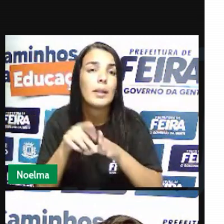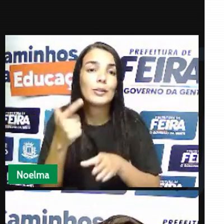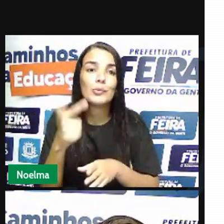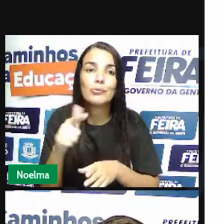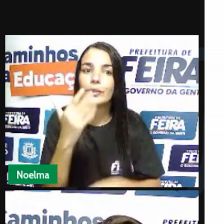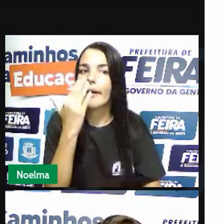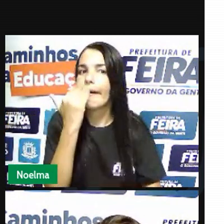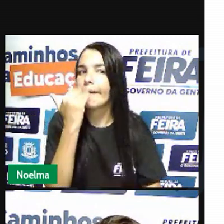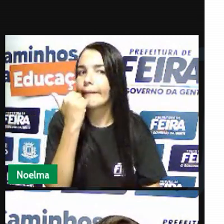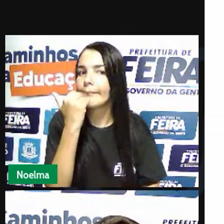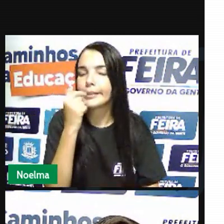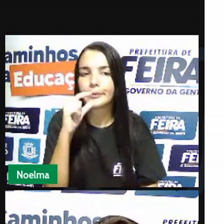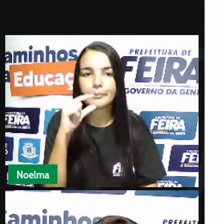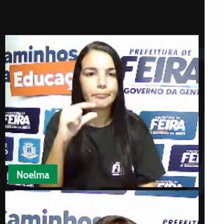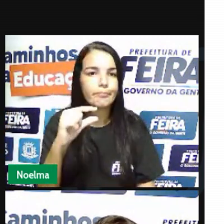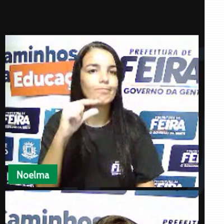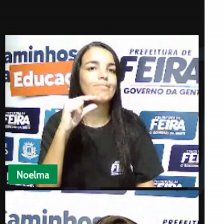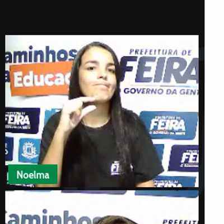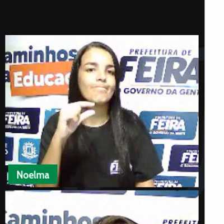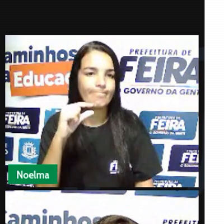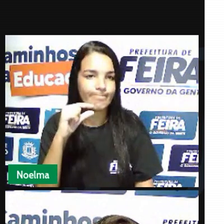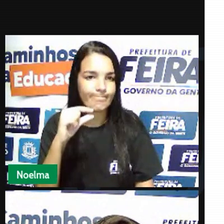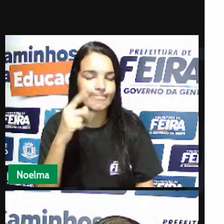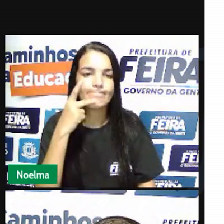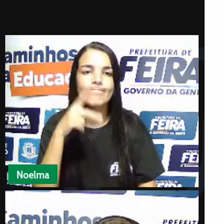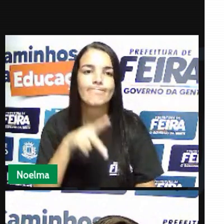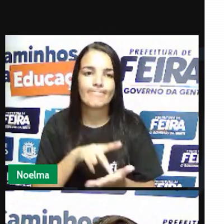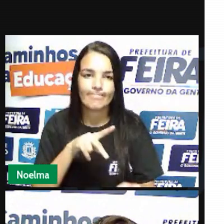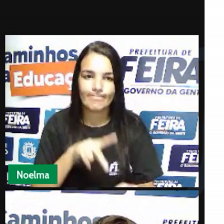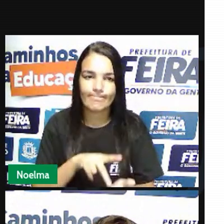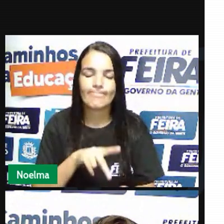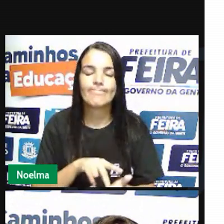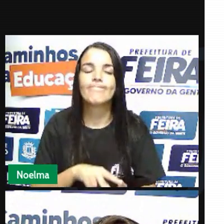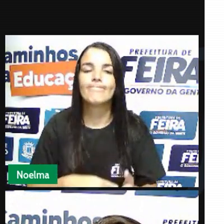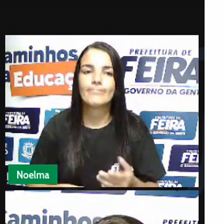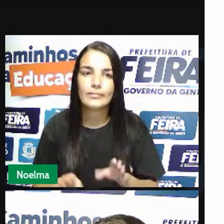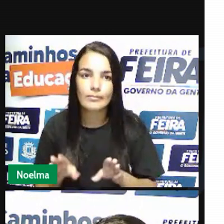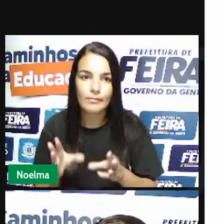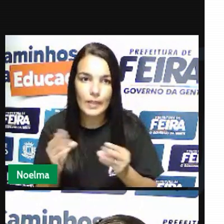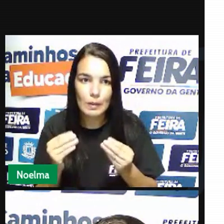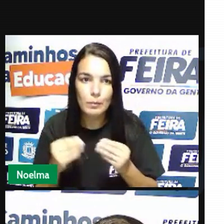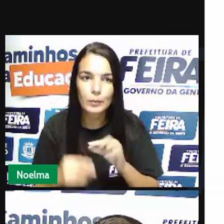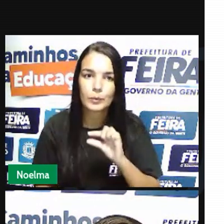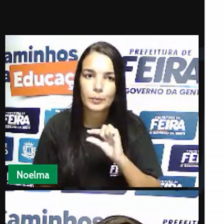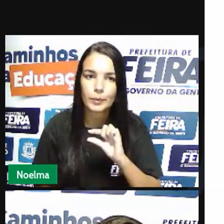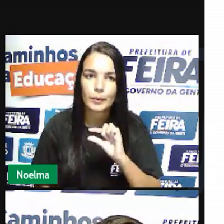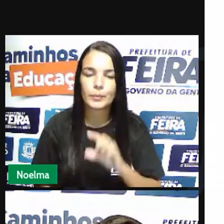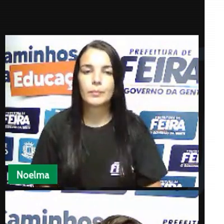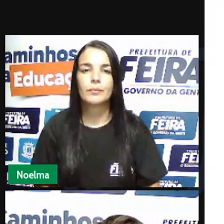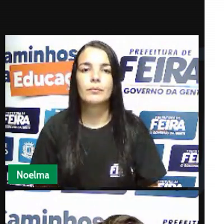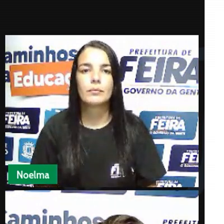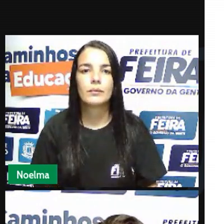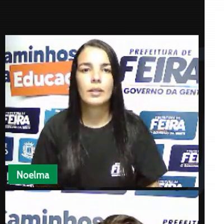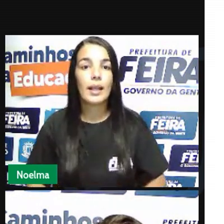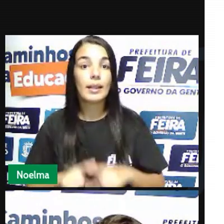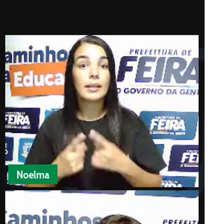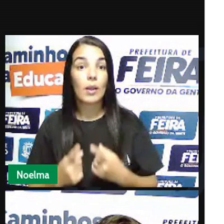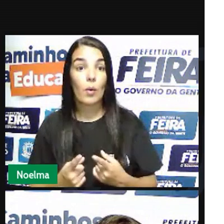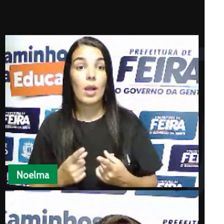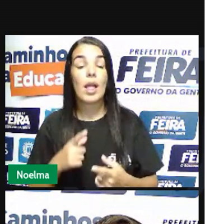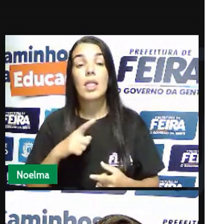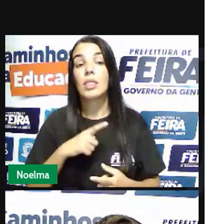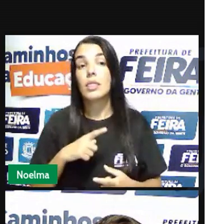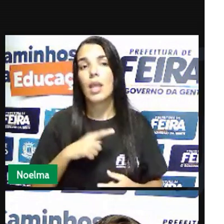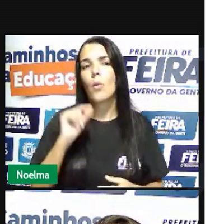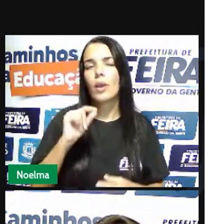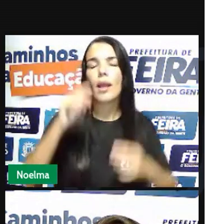escassez de alimento também era o que marcava o cenário de onde aconteceu essa revolta. Os mesmos